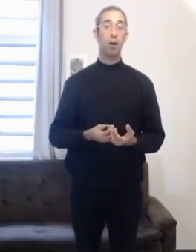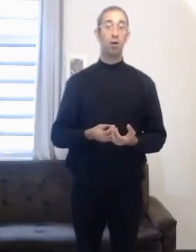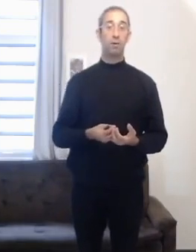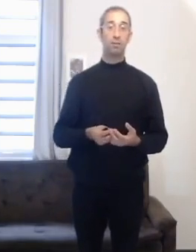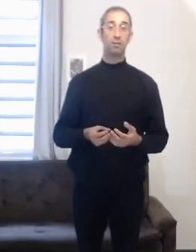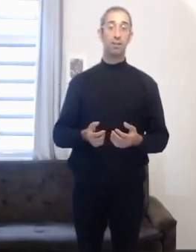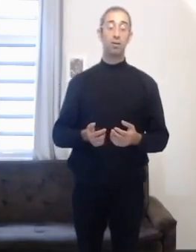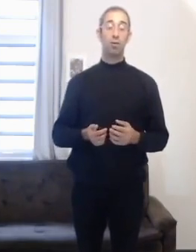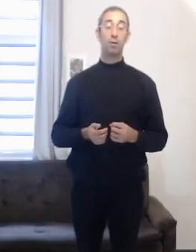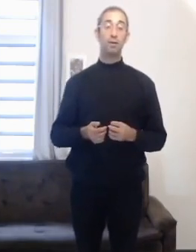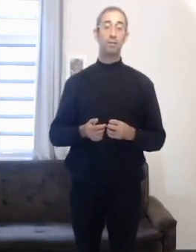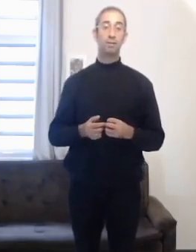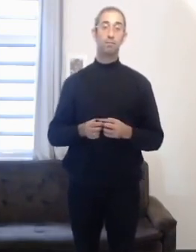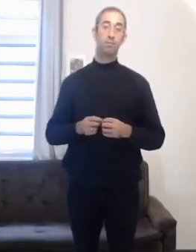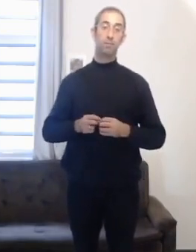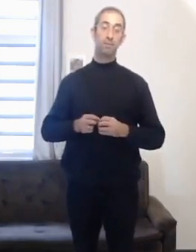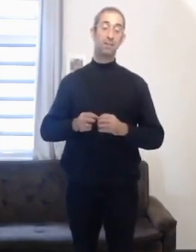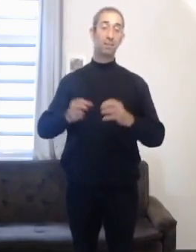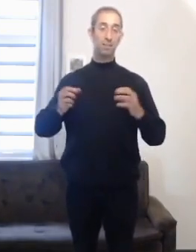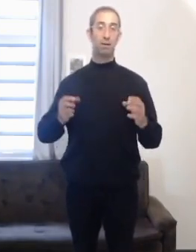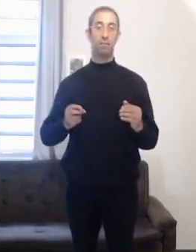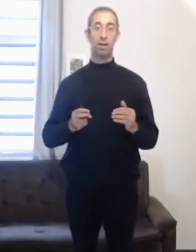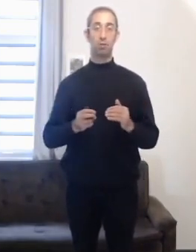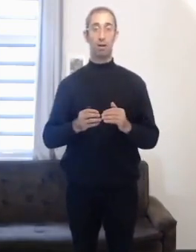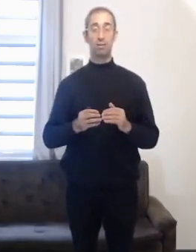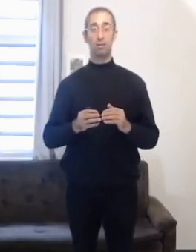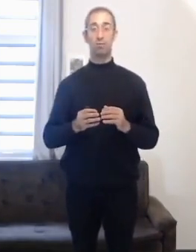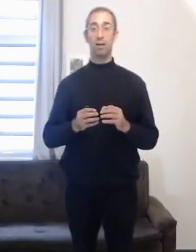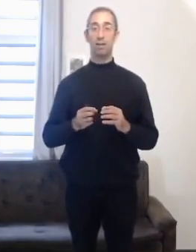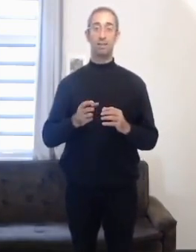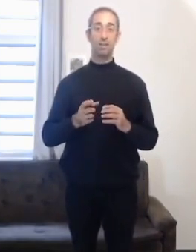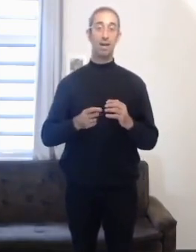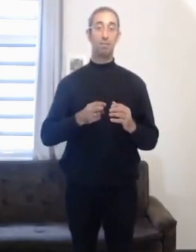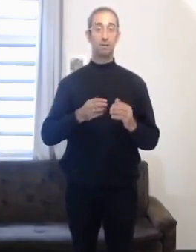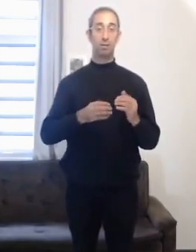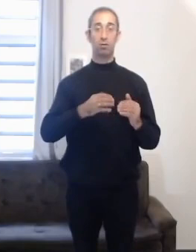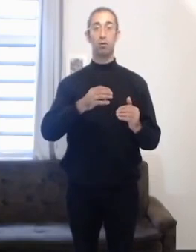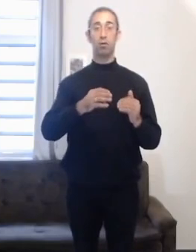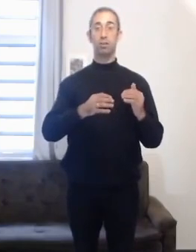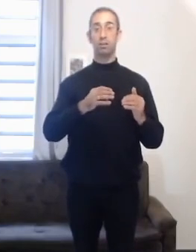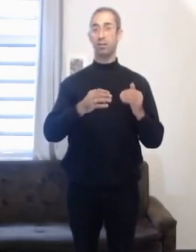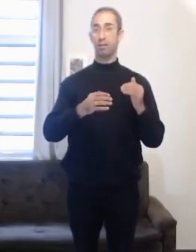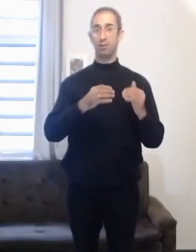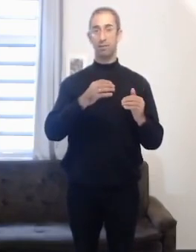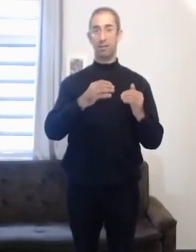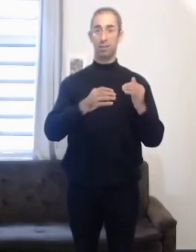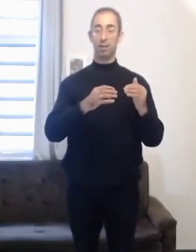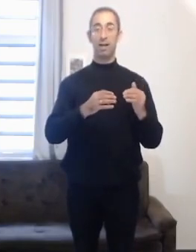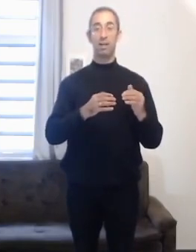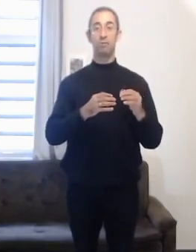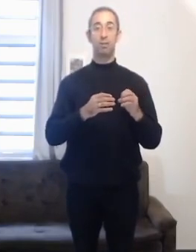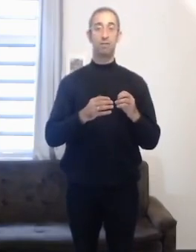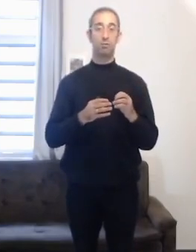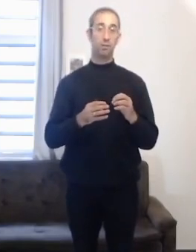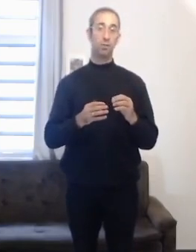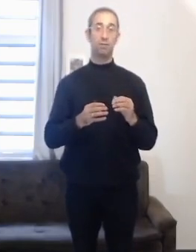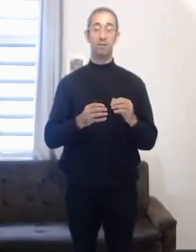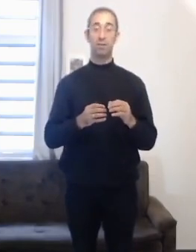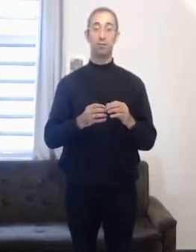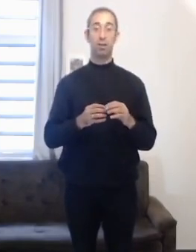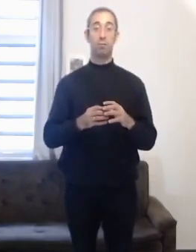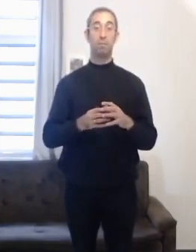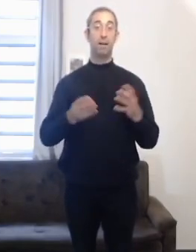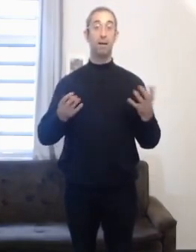geral. Pode ter uma síntese preliminar de quais são as etapas metodológicas, né, que você vai chegar, e aí muitas vezes o